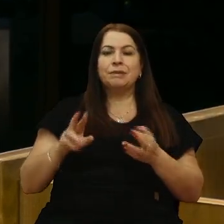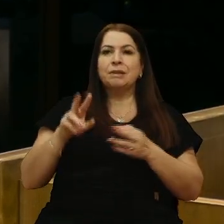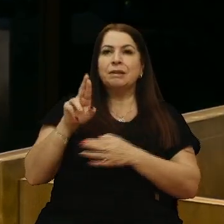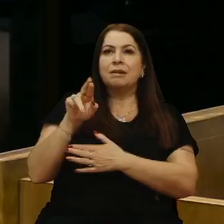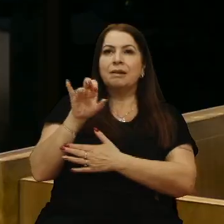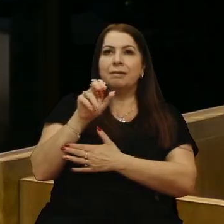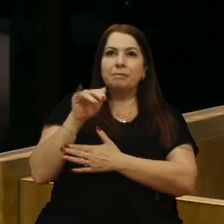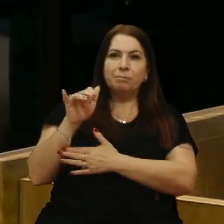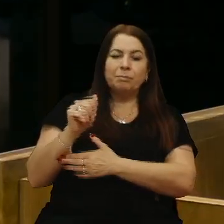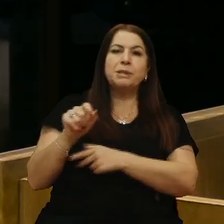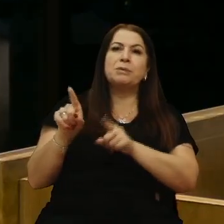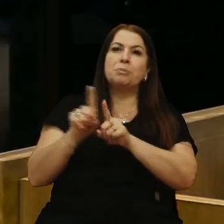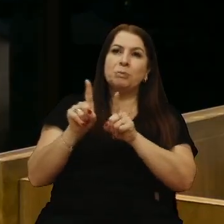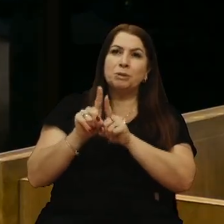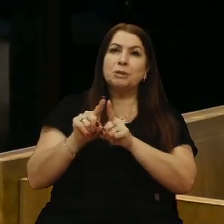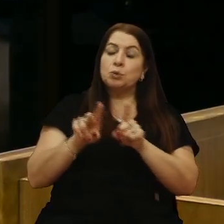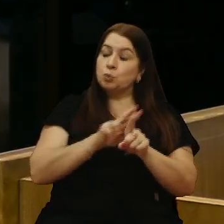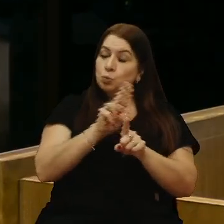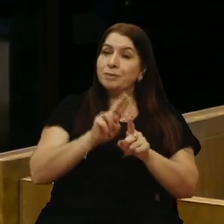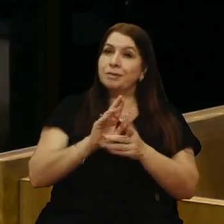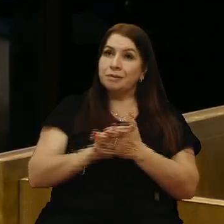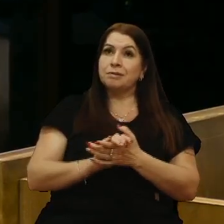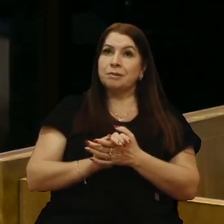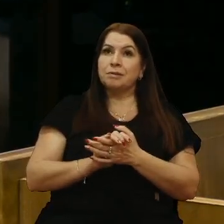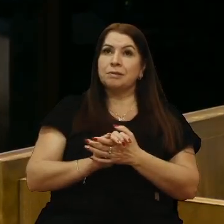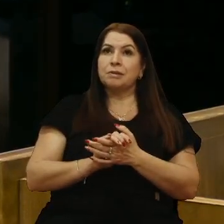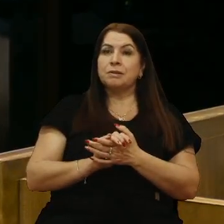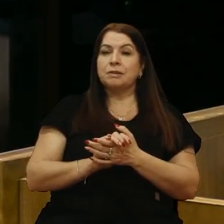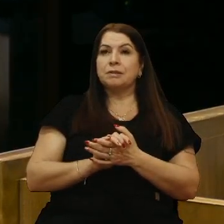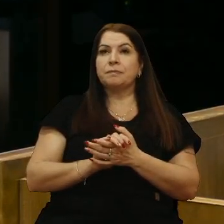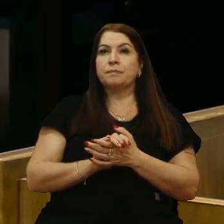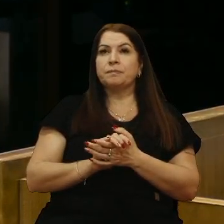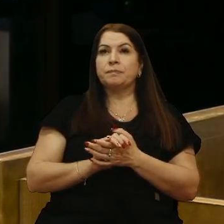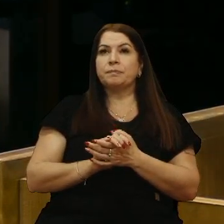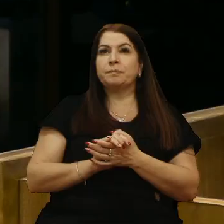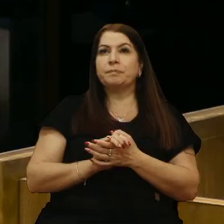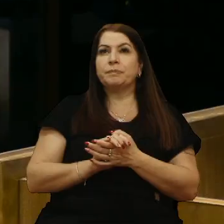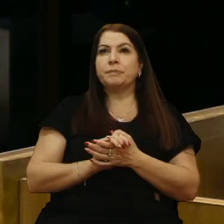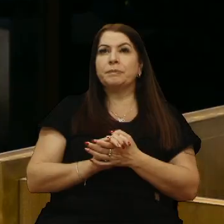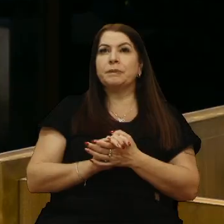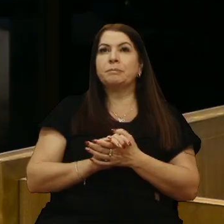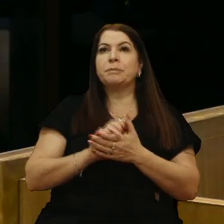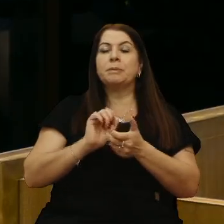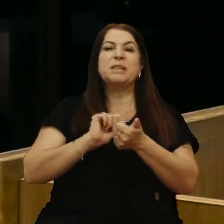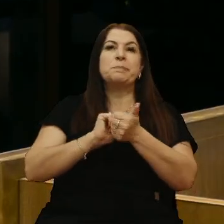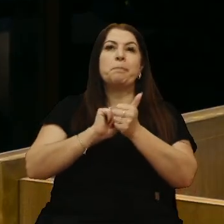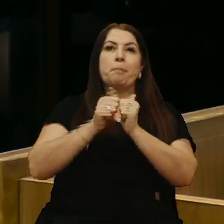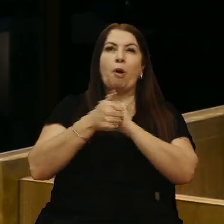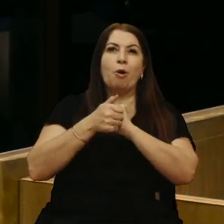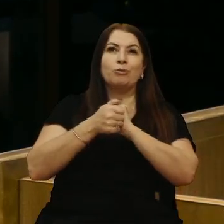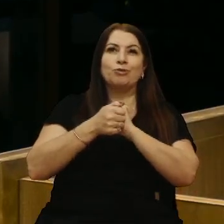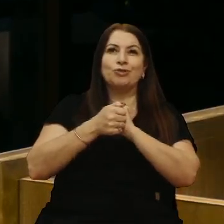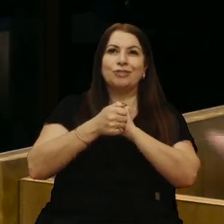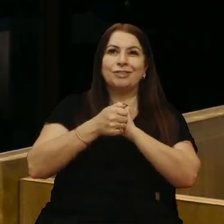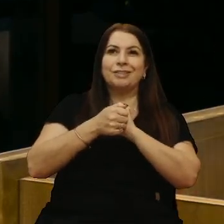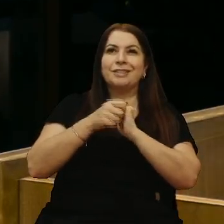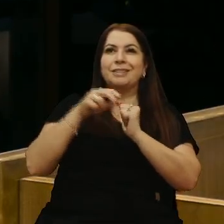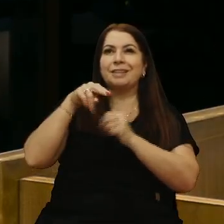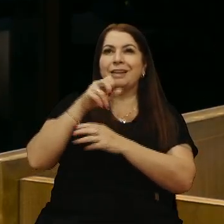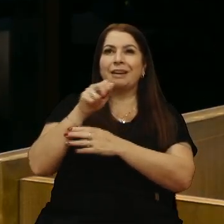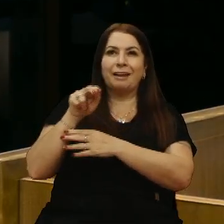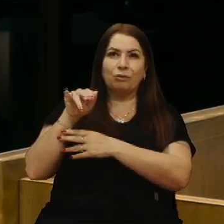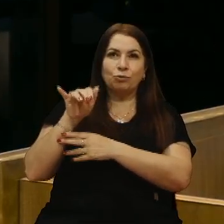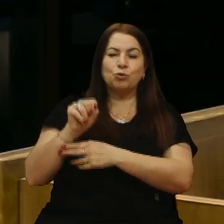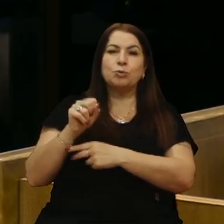vão poder ser usadas, no bom sentido da palavra, para esportes náuticos, onde haverão